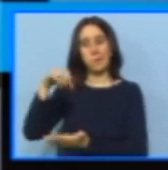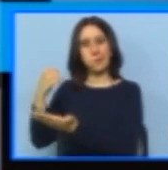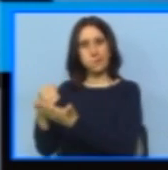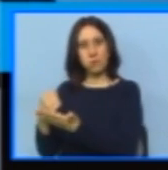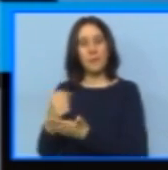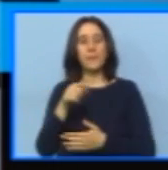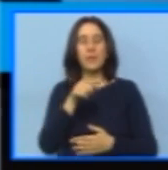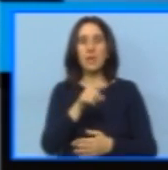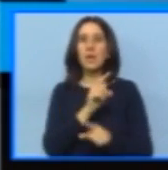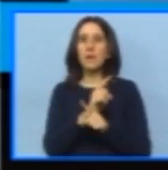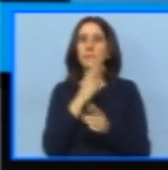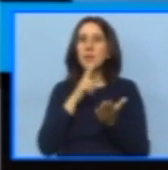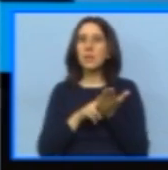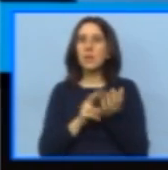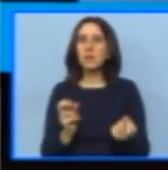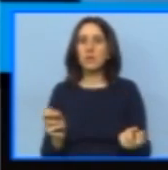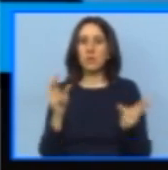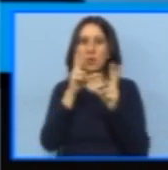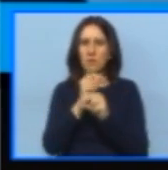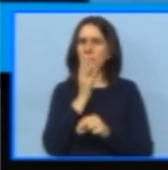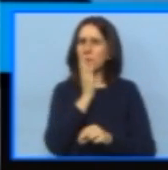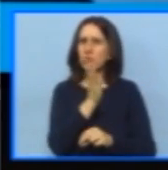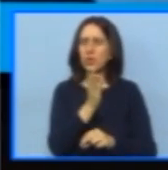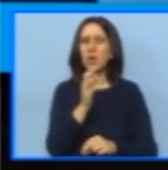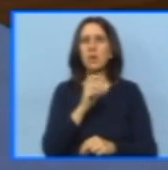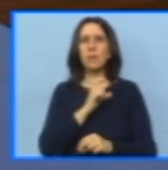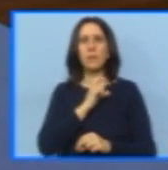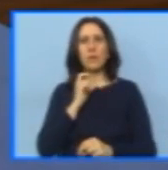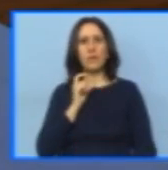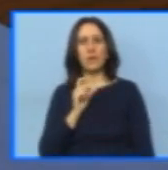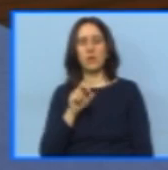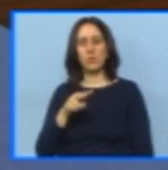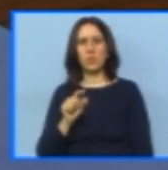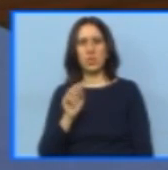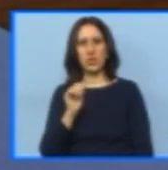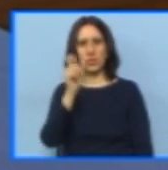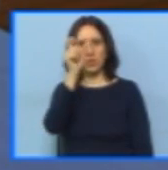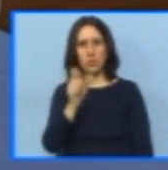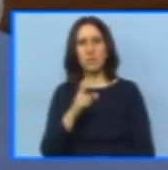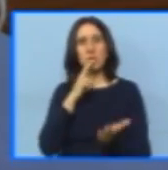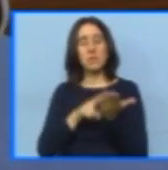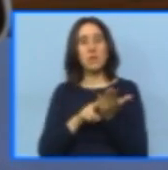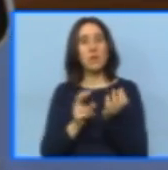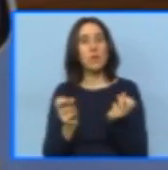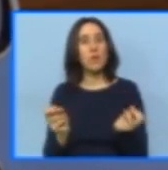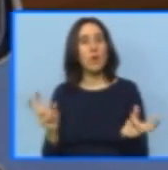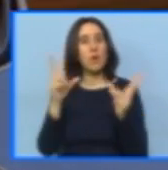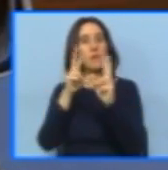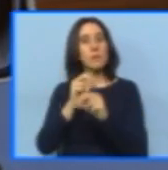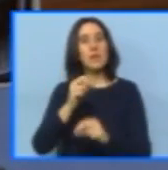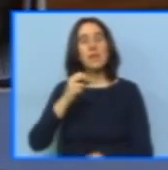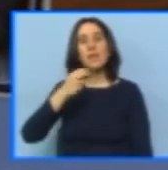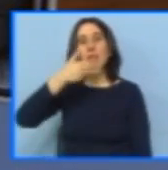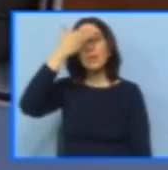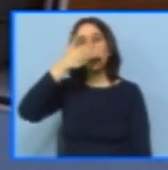Aqui aparece uma nova realidade, como já foi referida pelo Frei Nunes. A nova realidade é manifesta precisamente no primeiro dia.